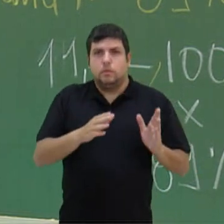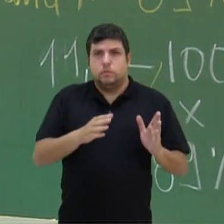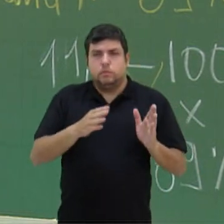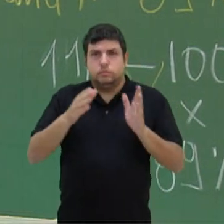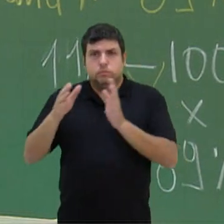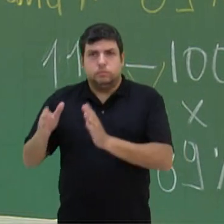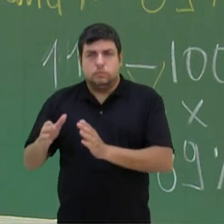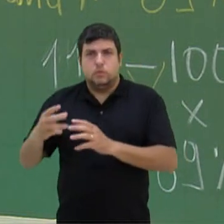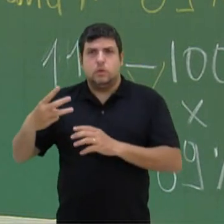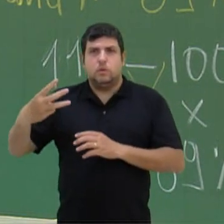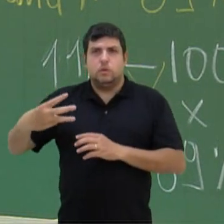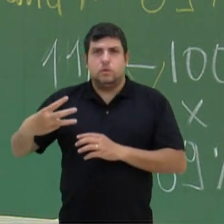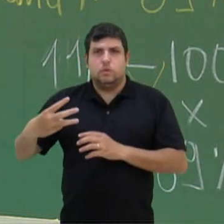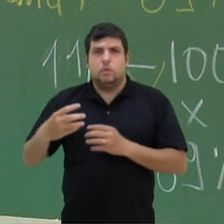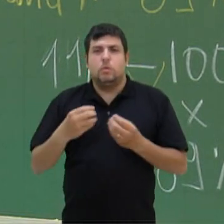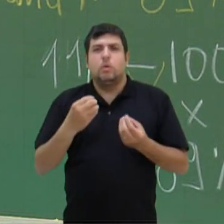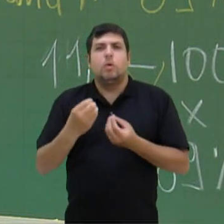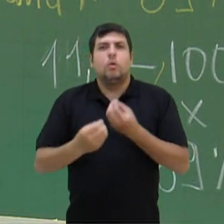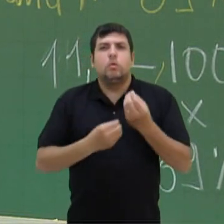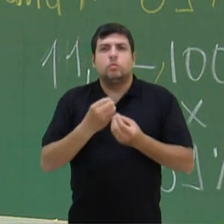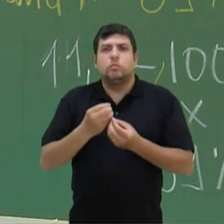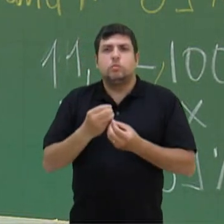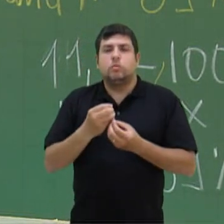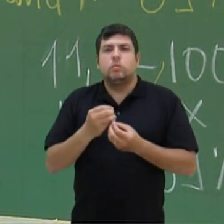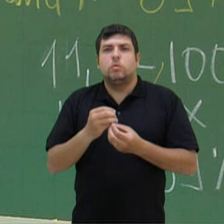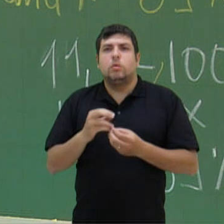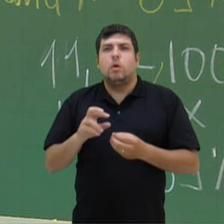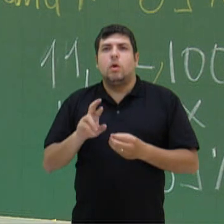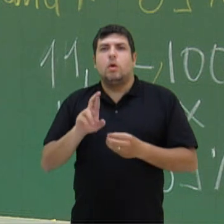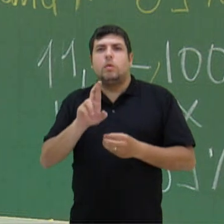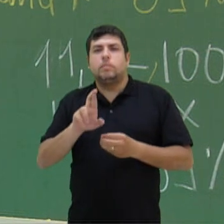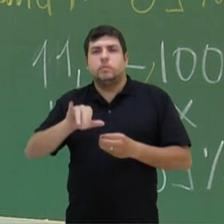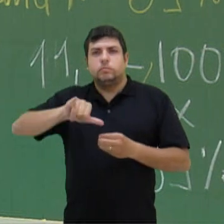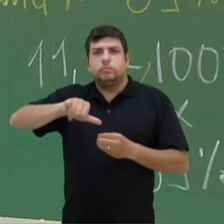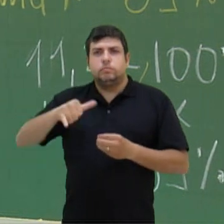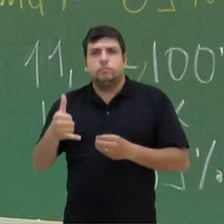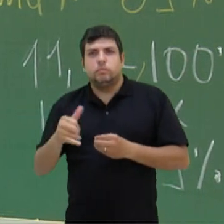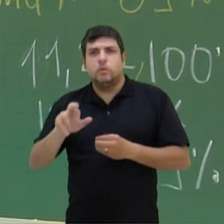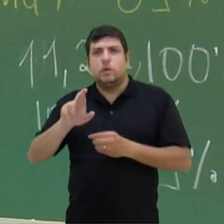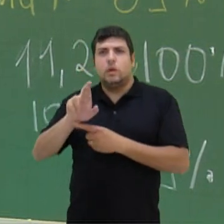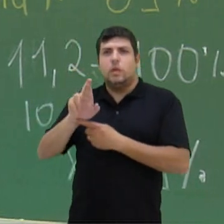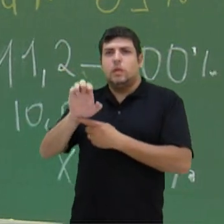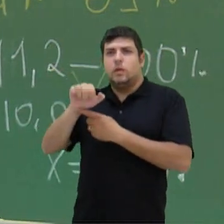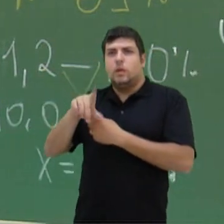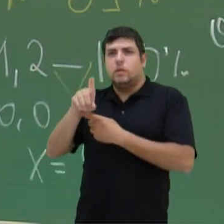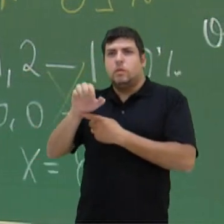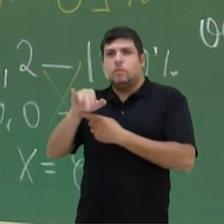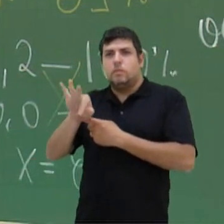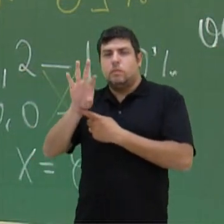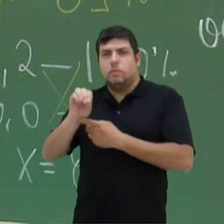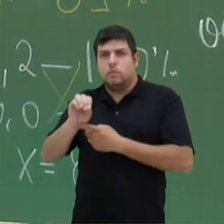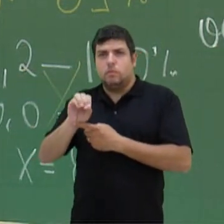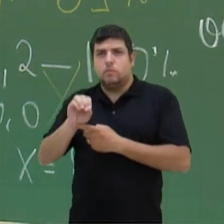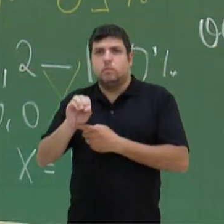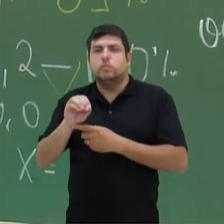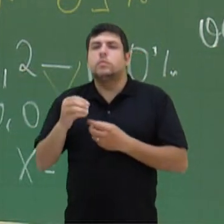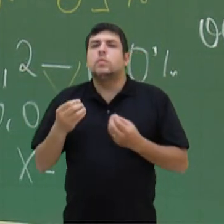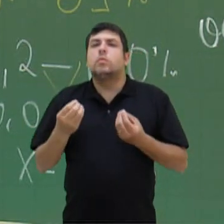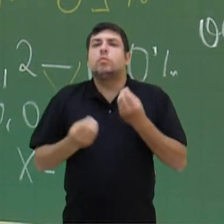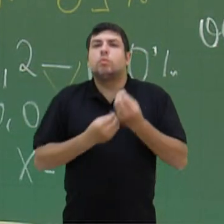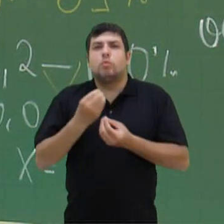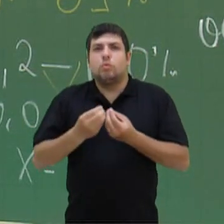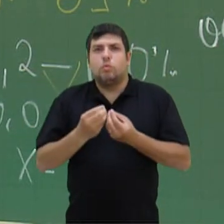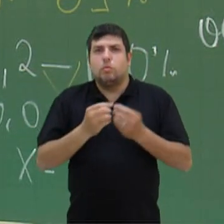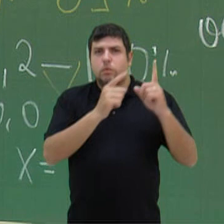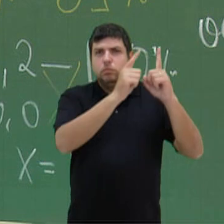passo, calcular o rendimento teórico, tá? Então, em teoria, como está tudo 1 para 1 aqui em cima,